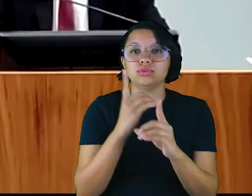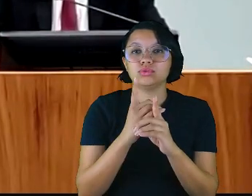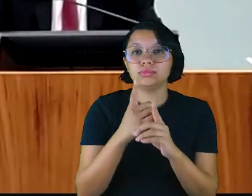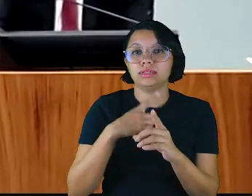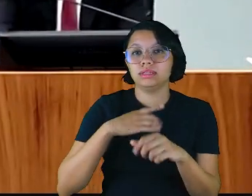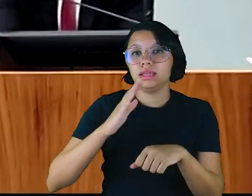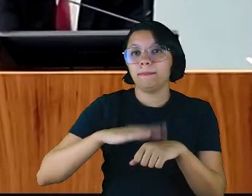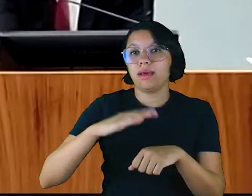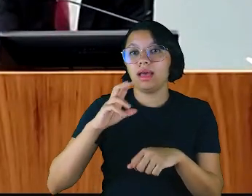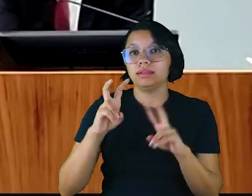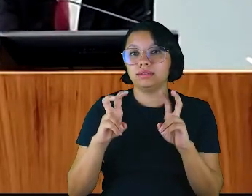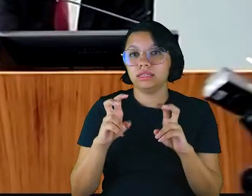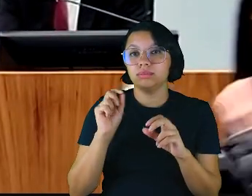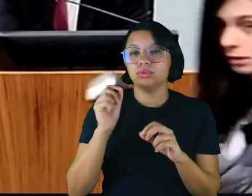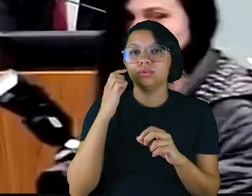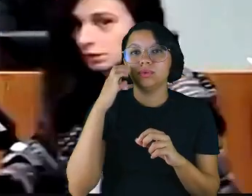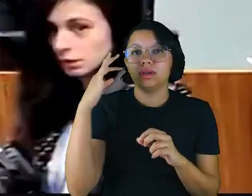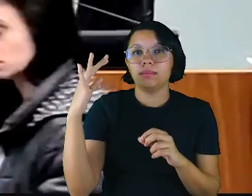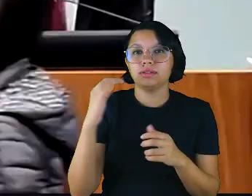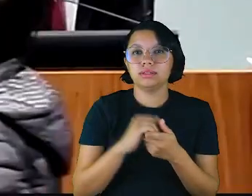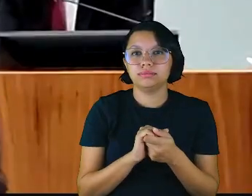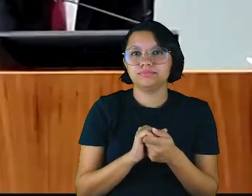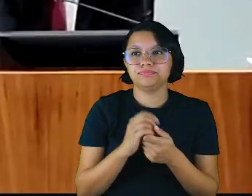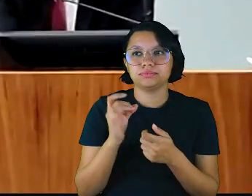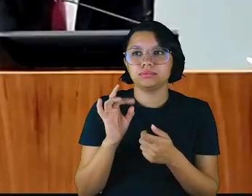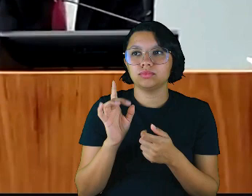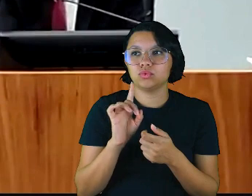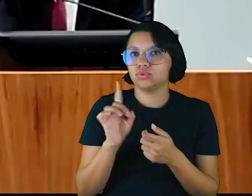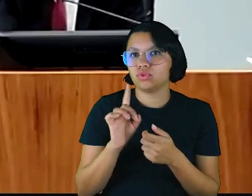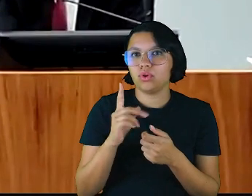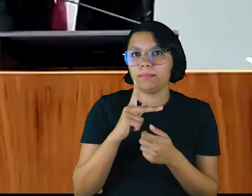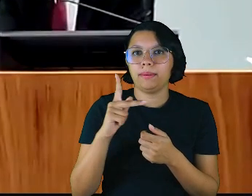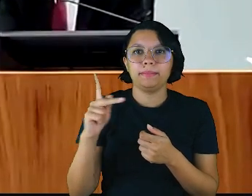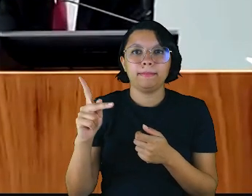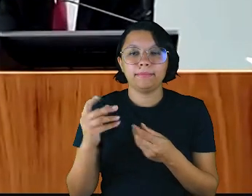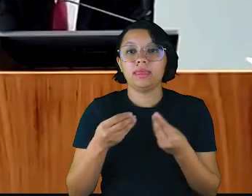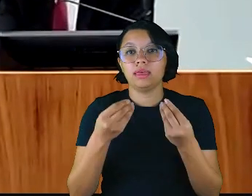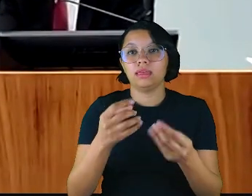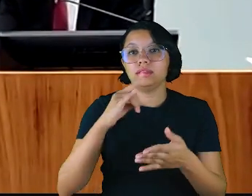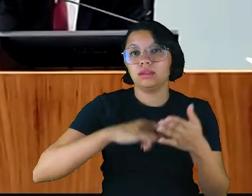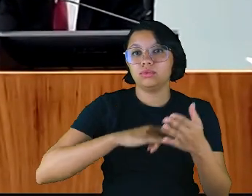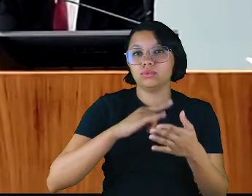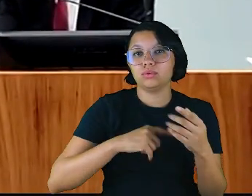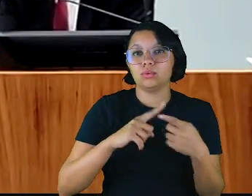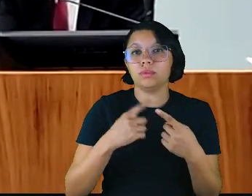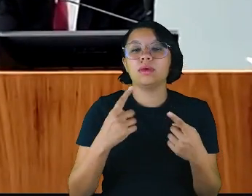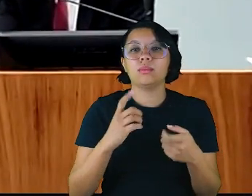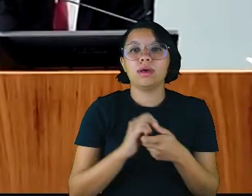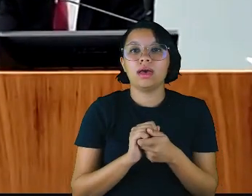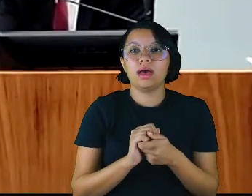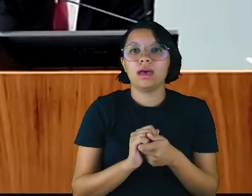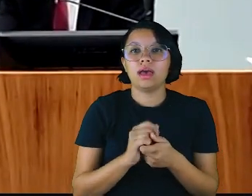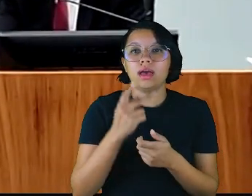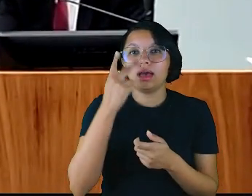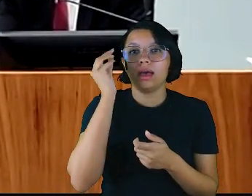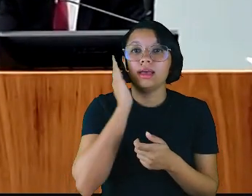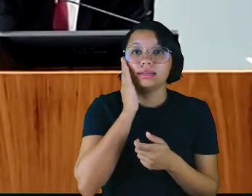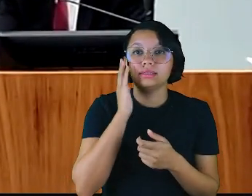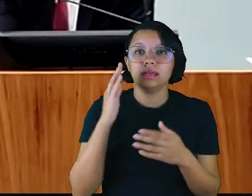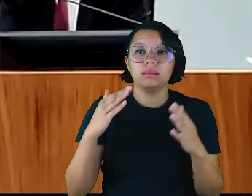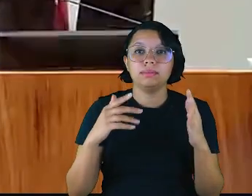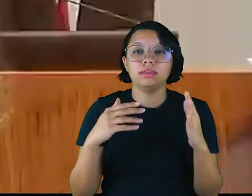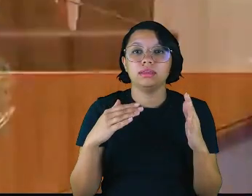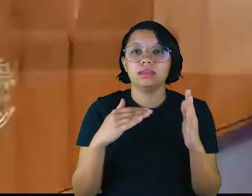que há mais temas do que poderíamos imaginar, né? Não só o PPP e as entregas dos documentos, mas quem sabe até um